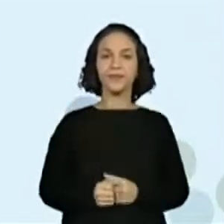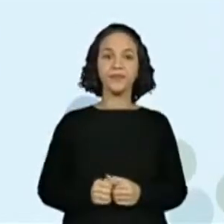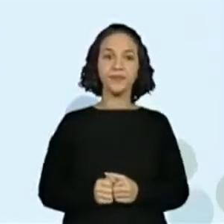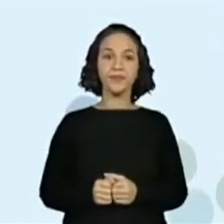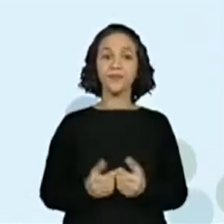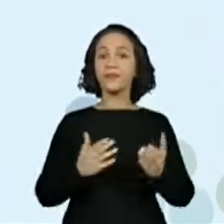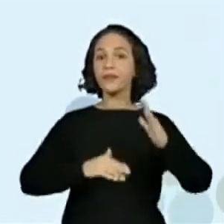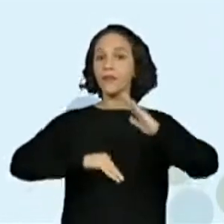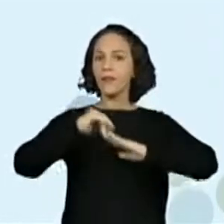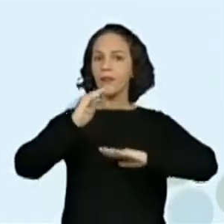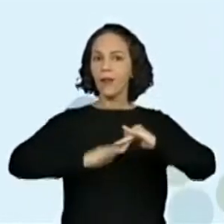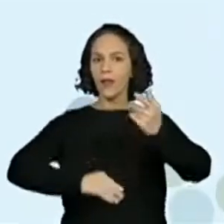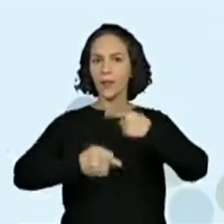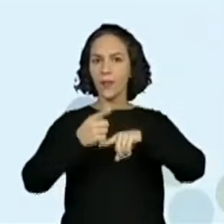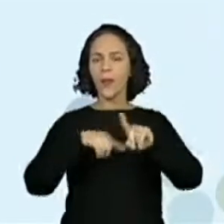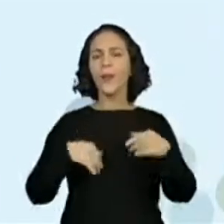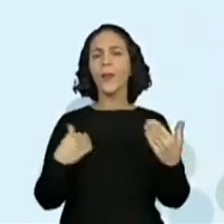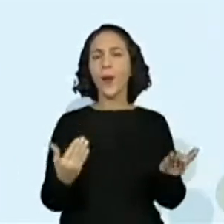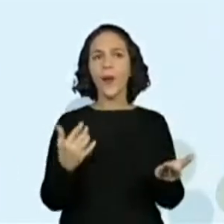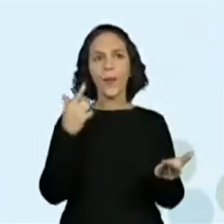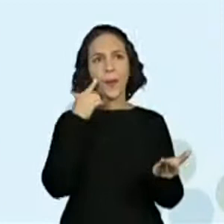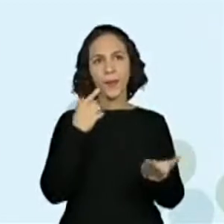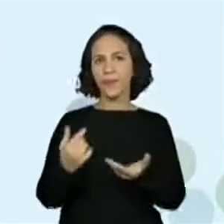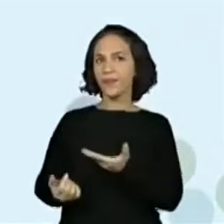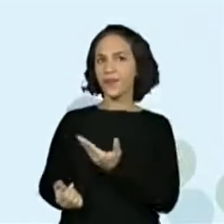nossa habilidade é a